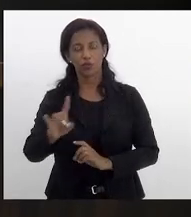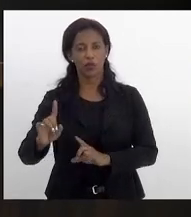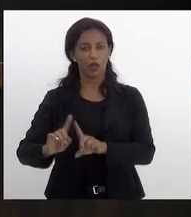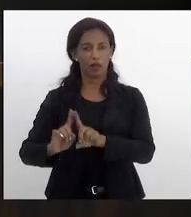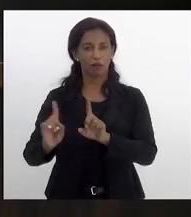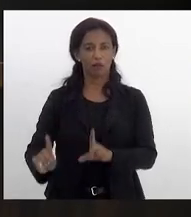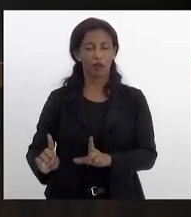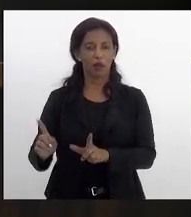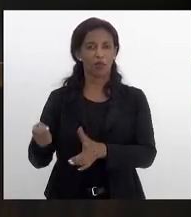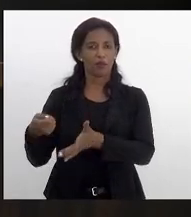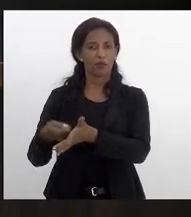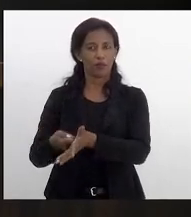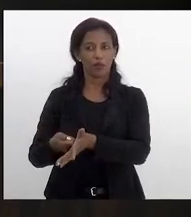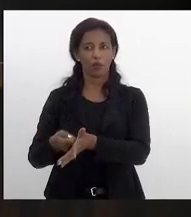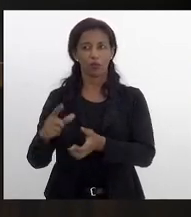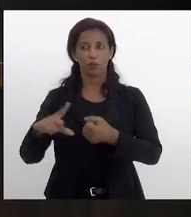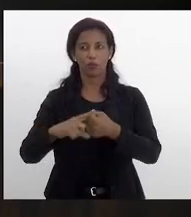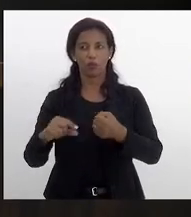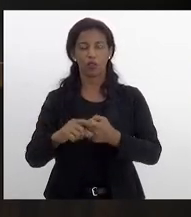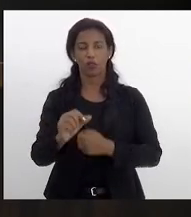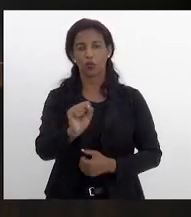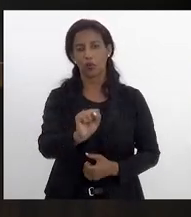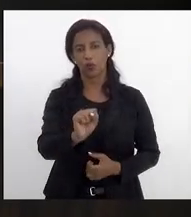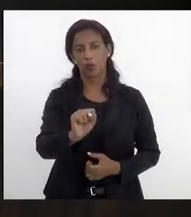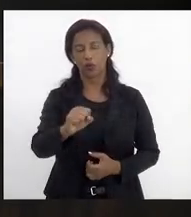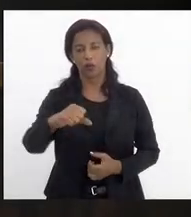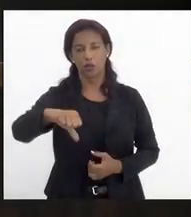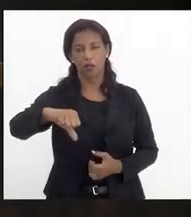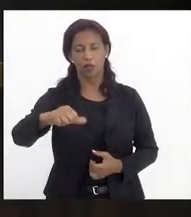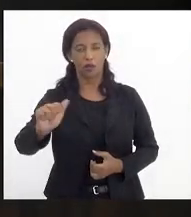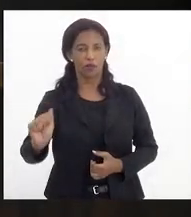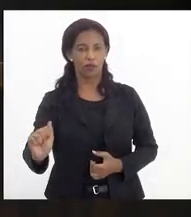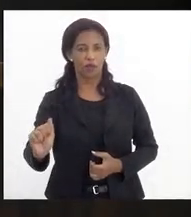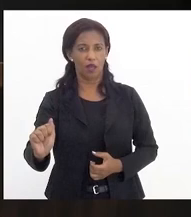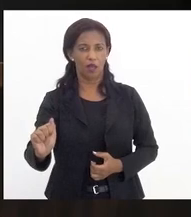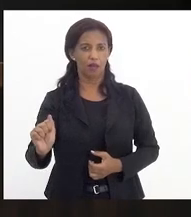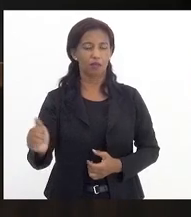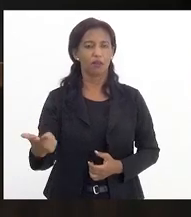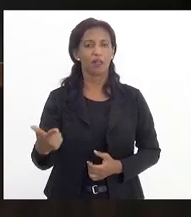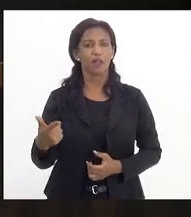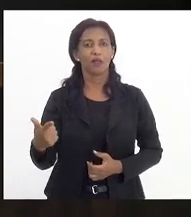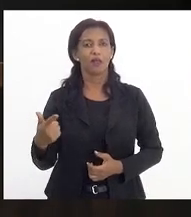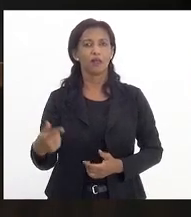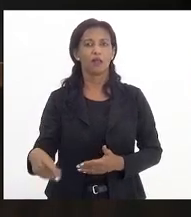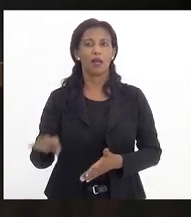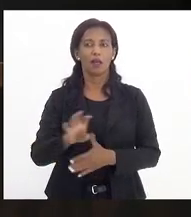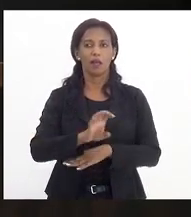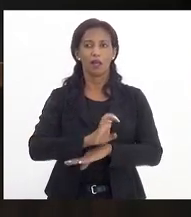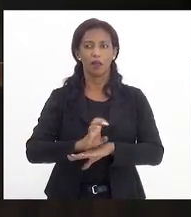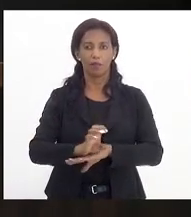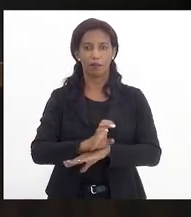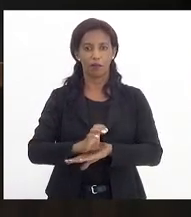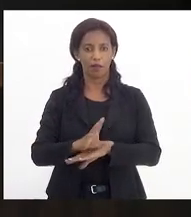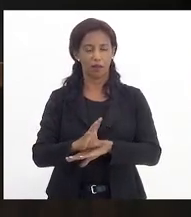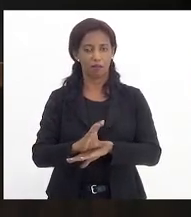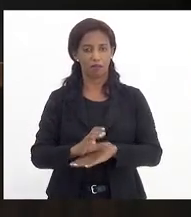provimentos efetivos nos termos do artigo 89-A da Constituição do Estado do Rio de Janeiro, em razão da edição da emenda constitucional